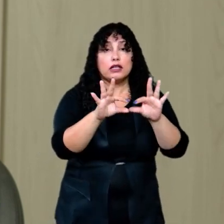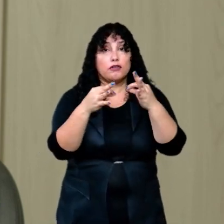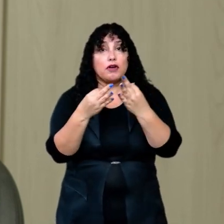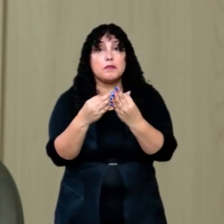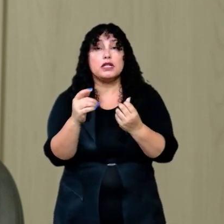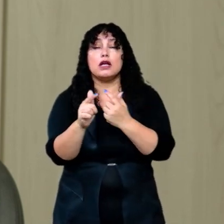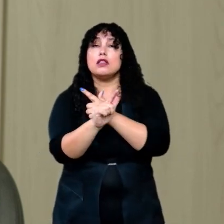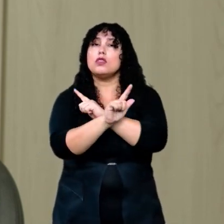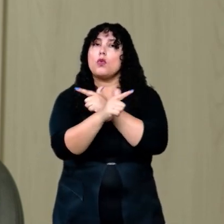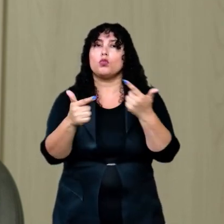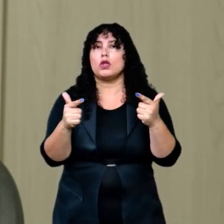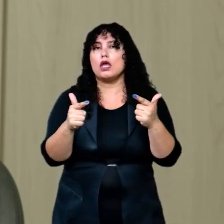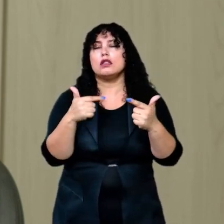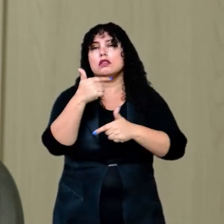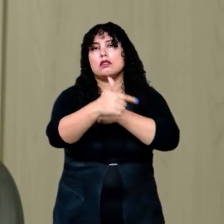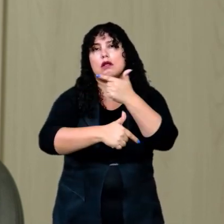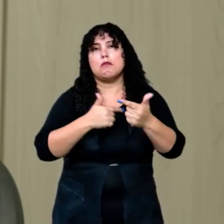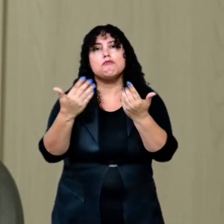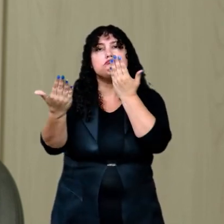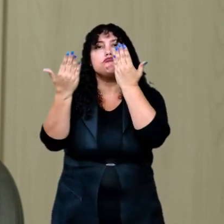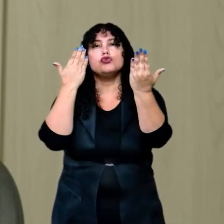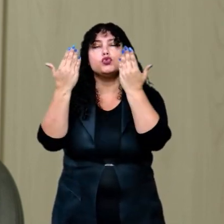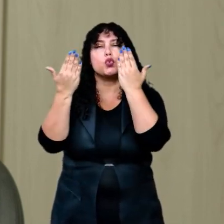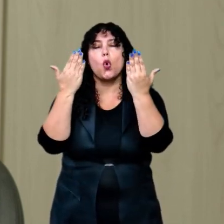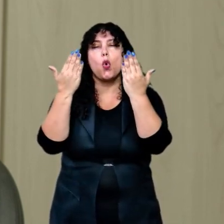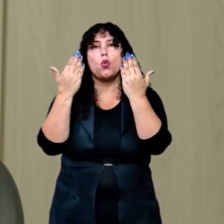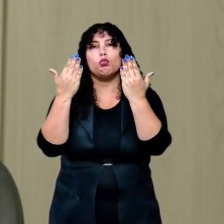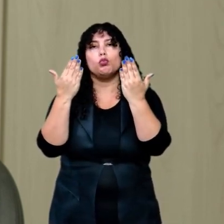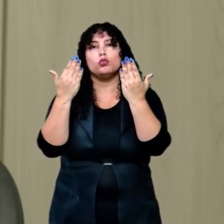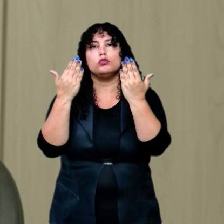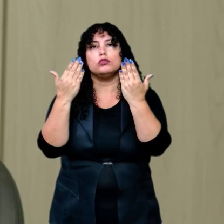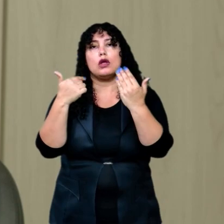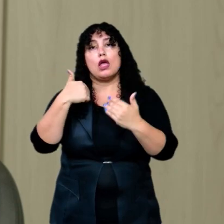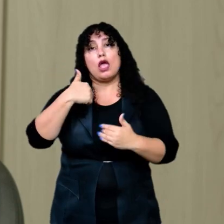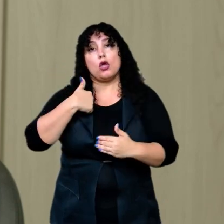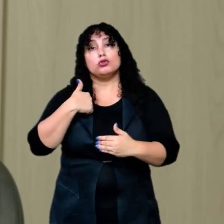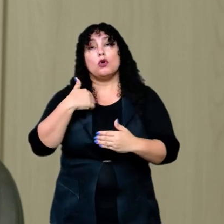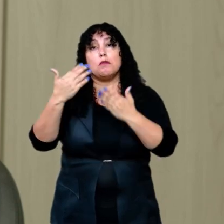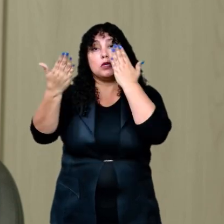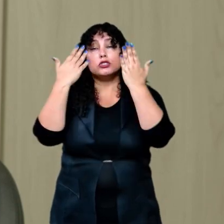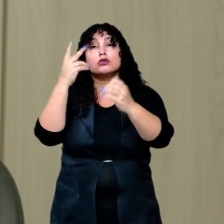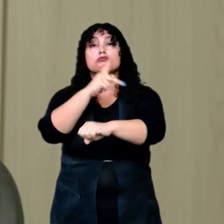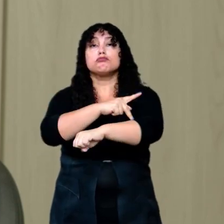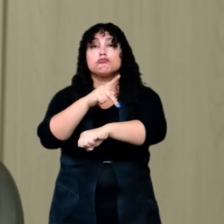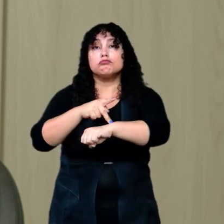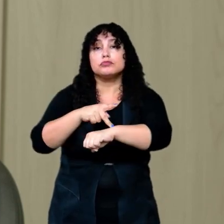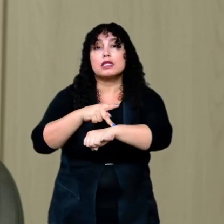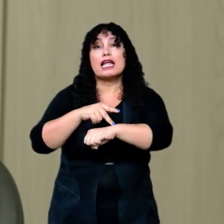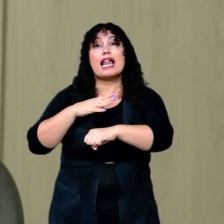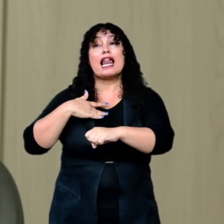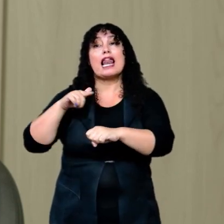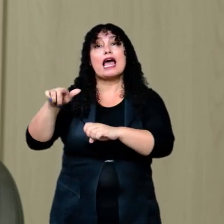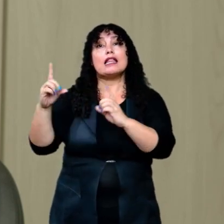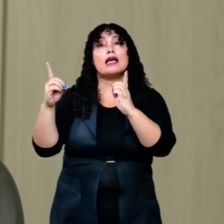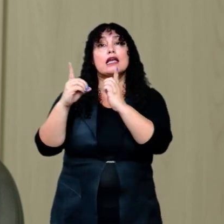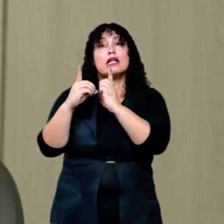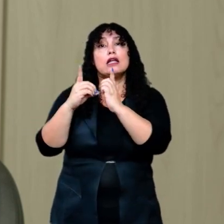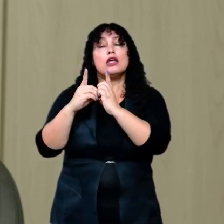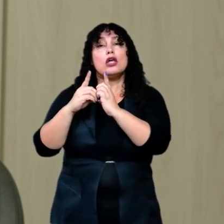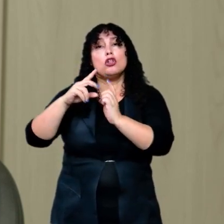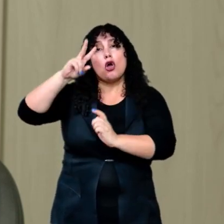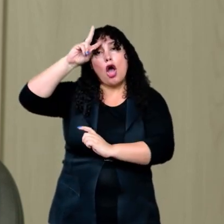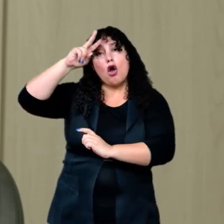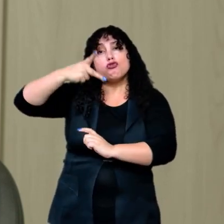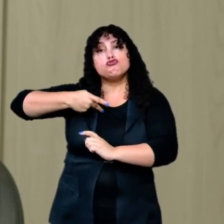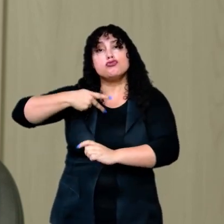não estão, né? Vamos dizer, eu sou psicopedagoga, então se na minha clínica eu estiver trabalhando